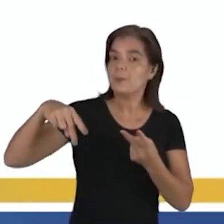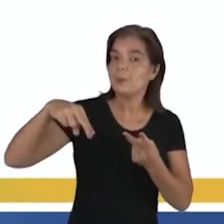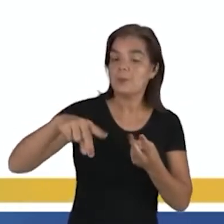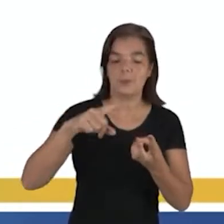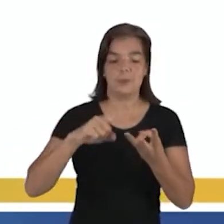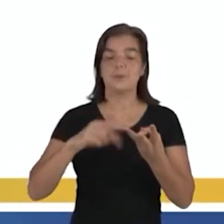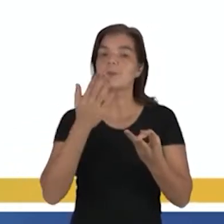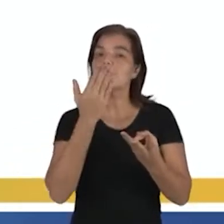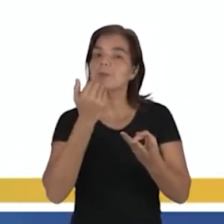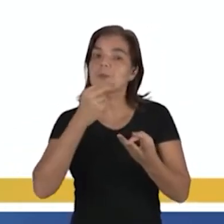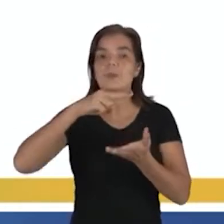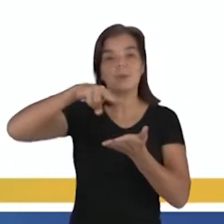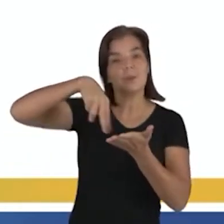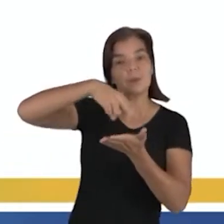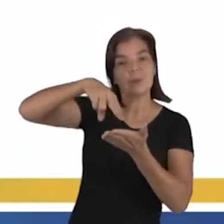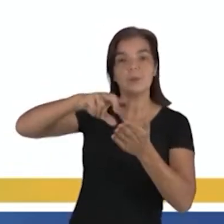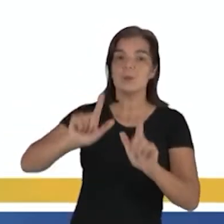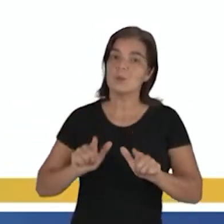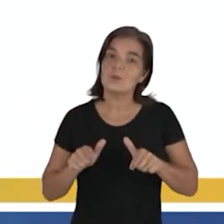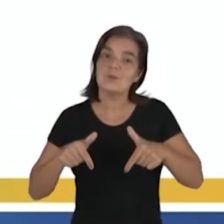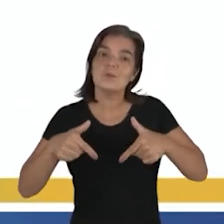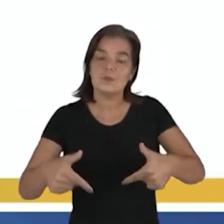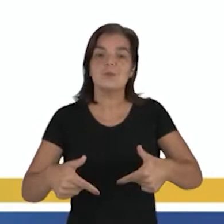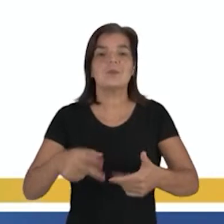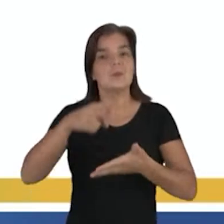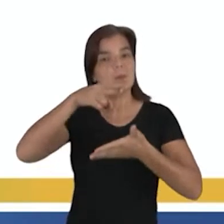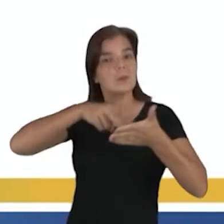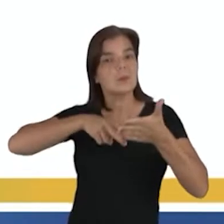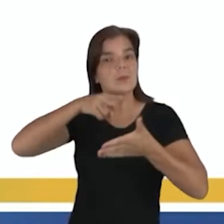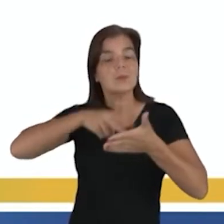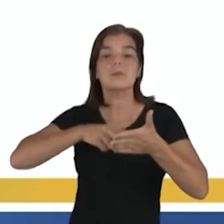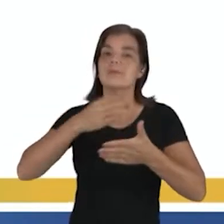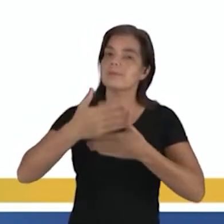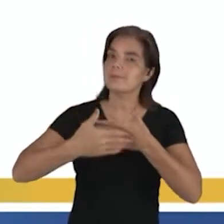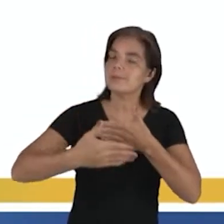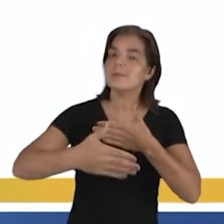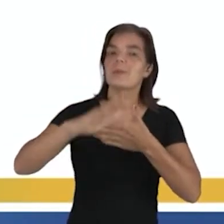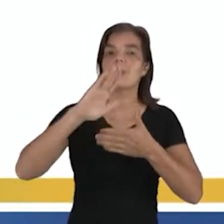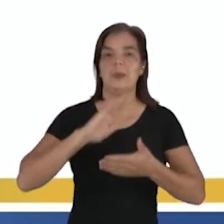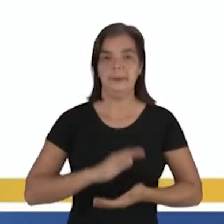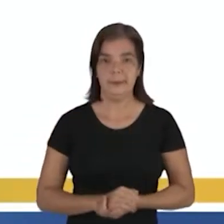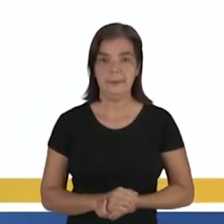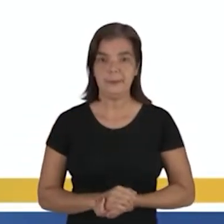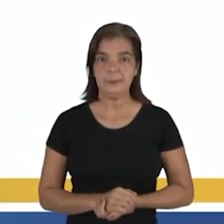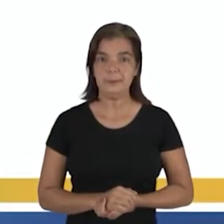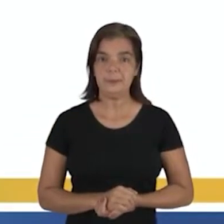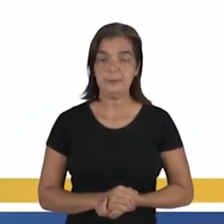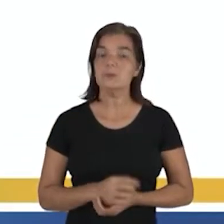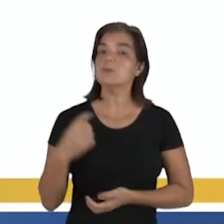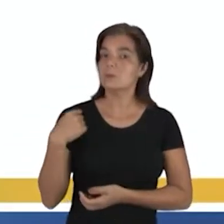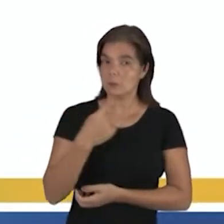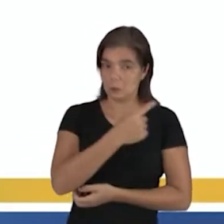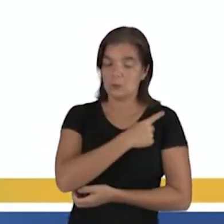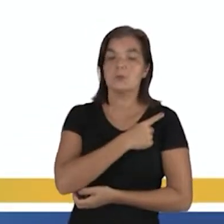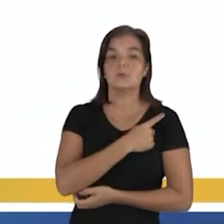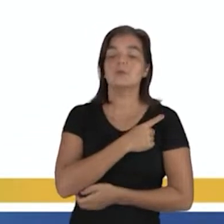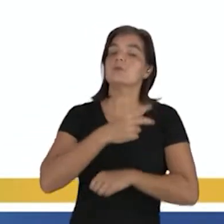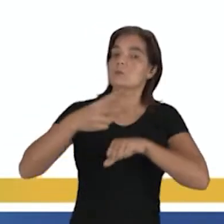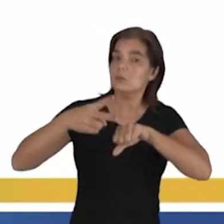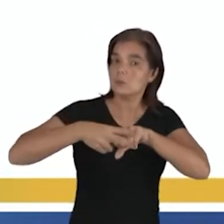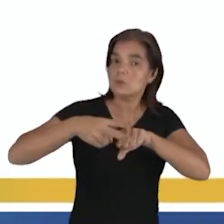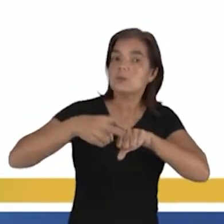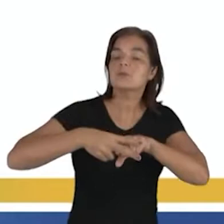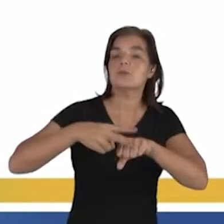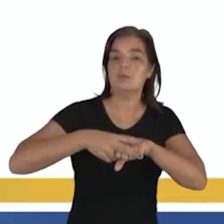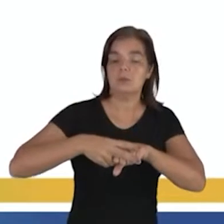andar, comer, dançar, lutar, ler e assim por diante. Nós temos verbos